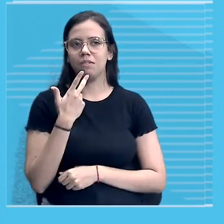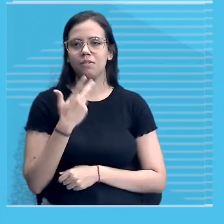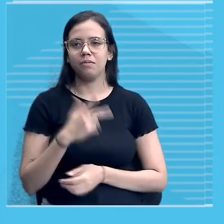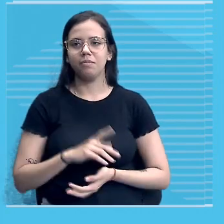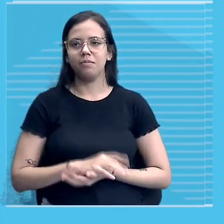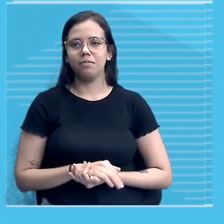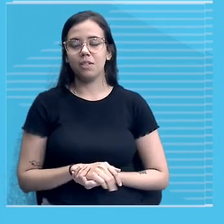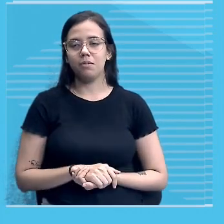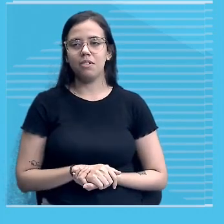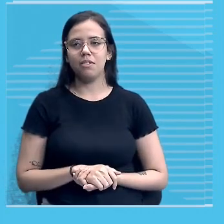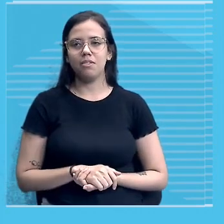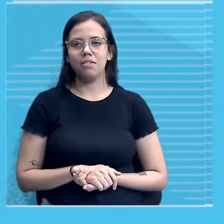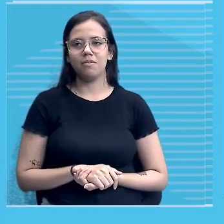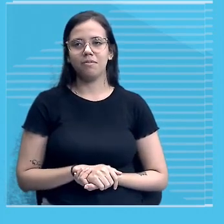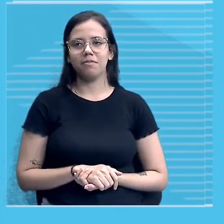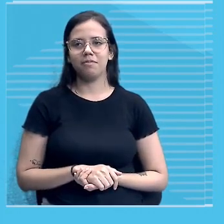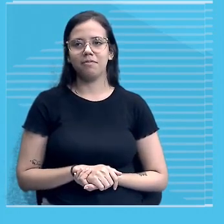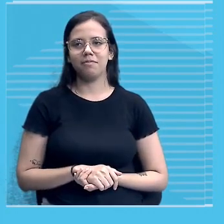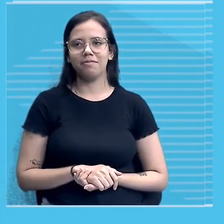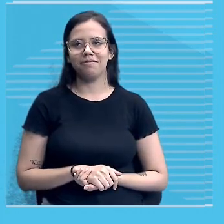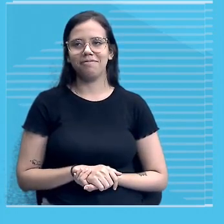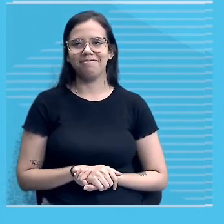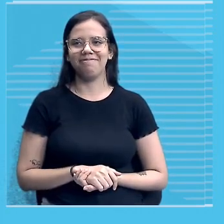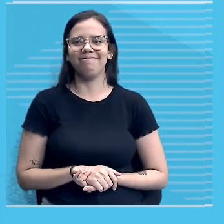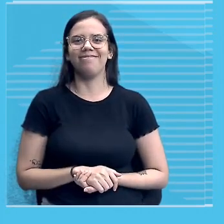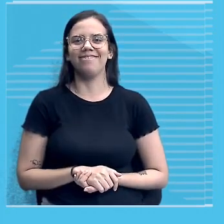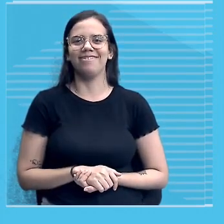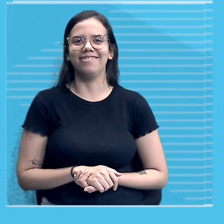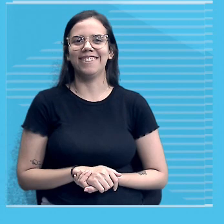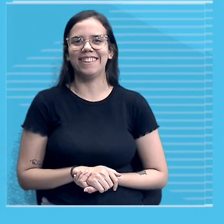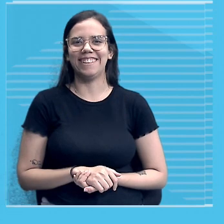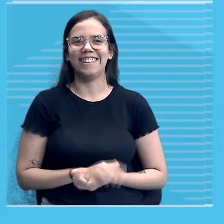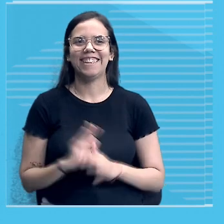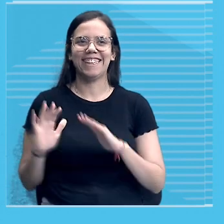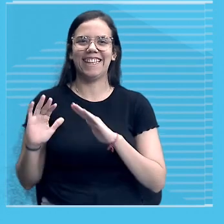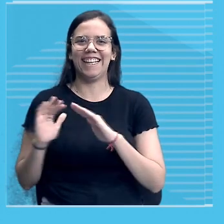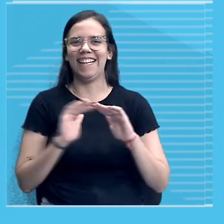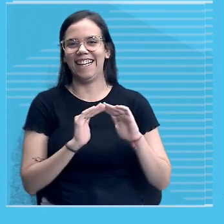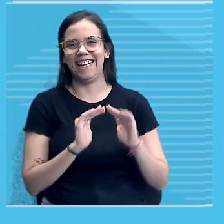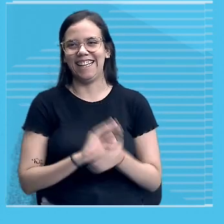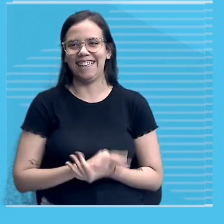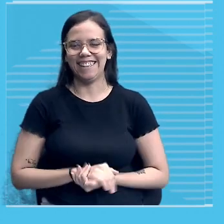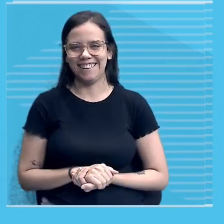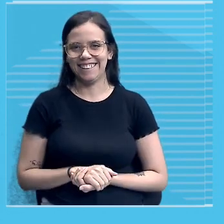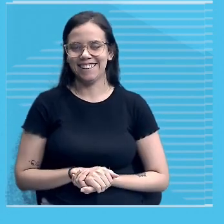né Beleza meu Deus é são vizinhas